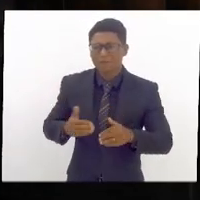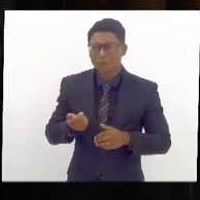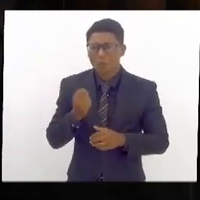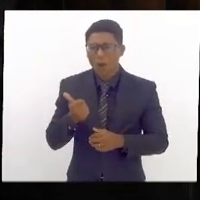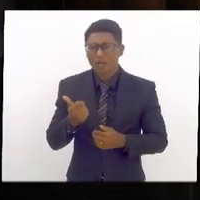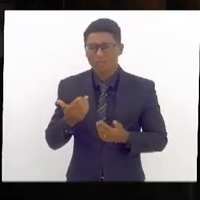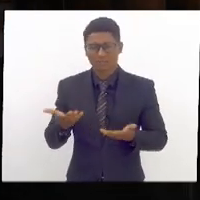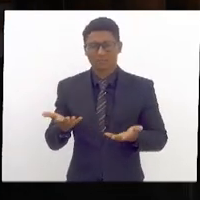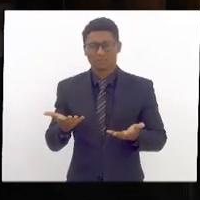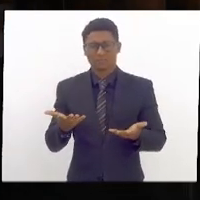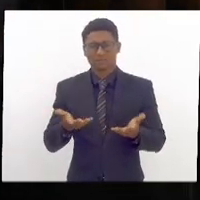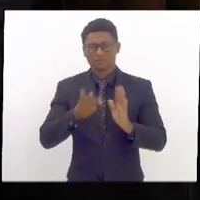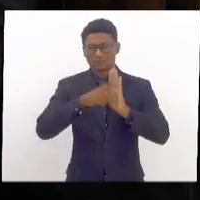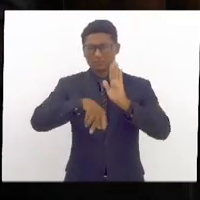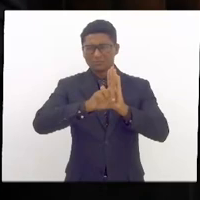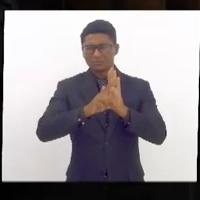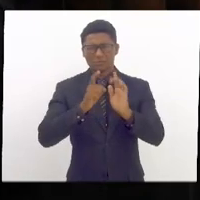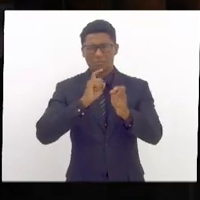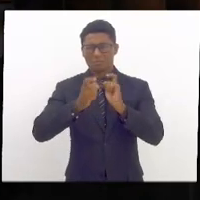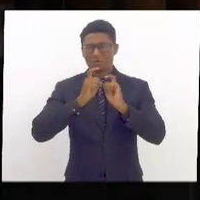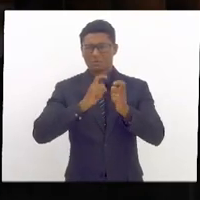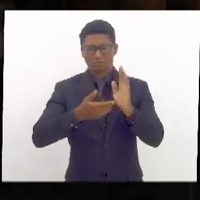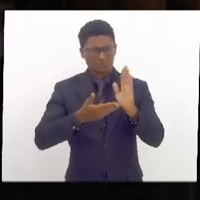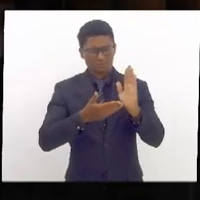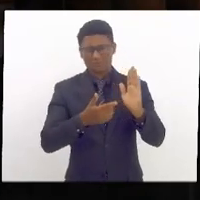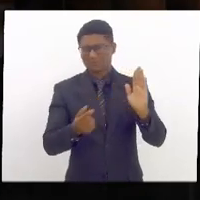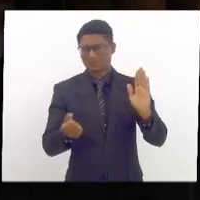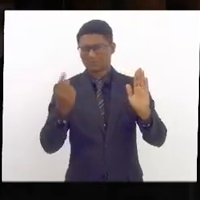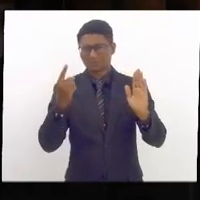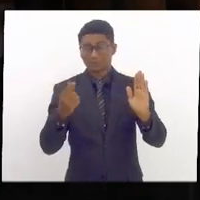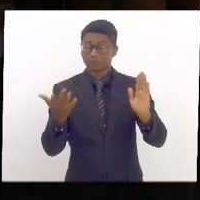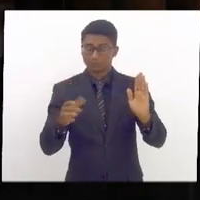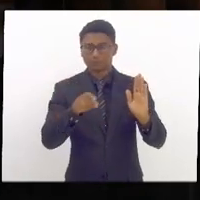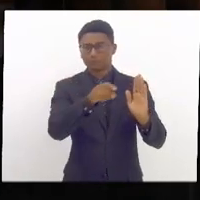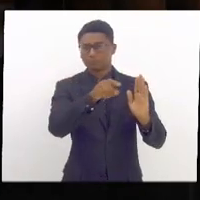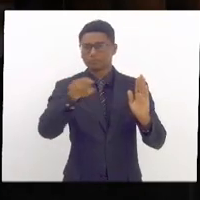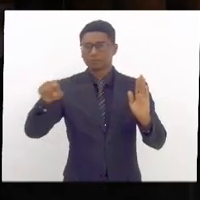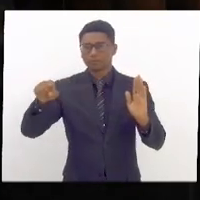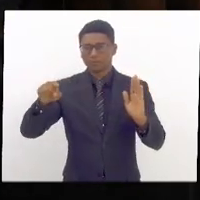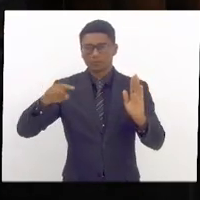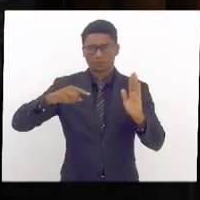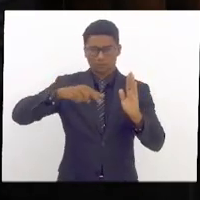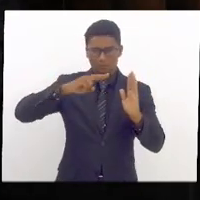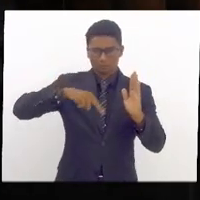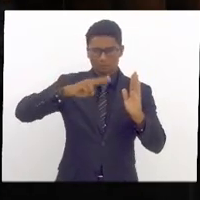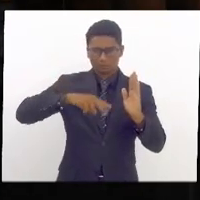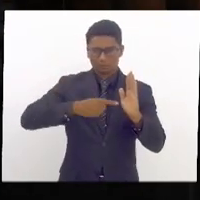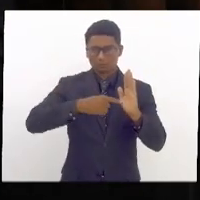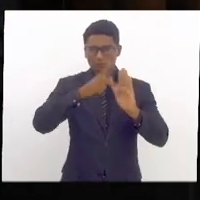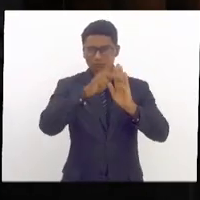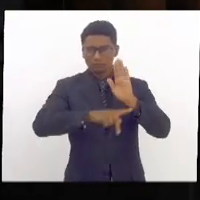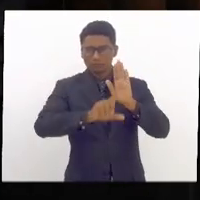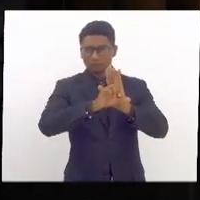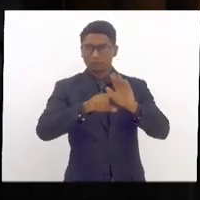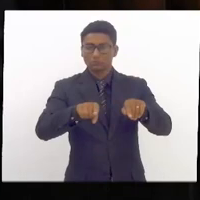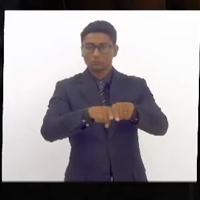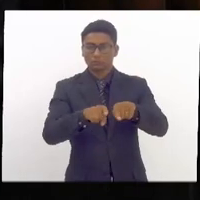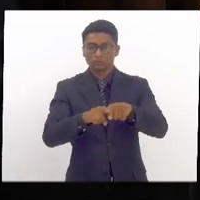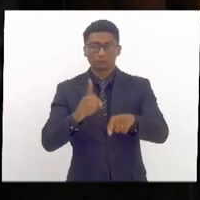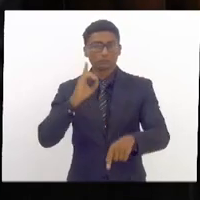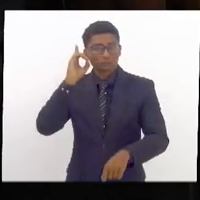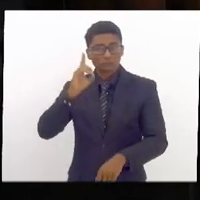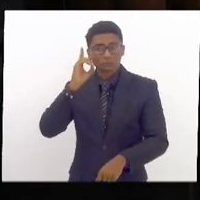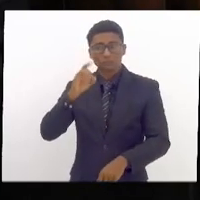adequado. Vou mais longe. Quem leu o projeto, e eu li, reli, e comentava com a deputada Marta Rocha,